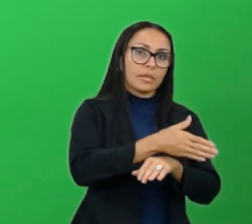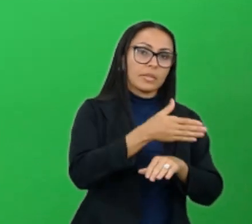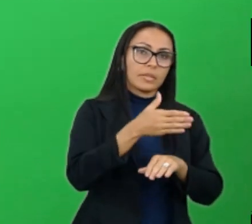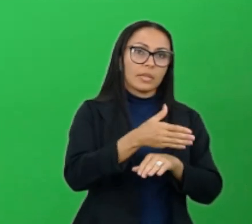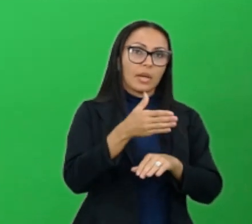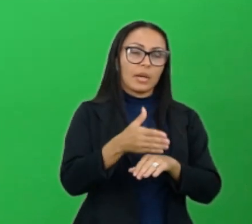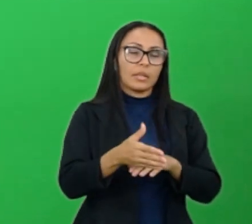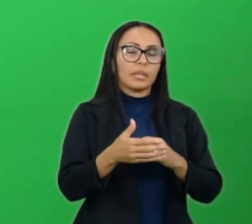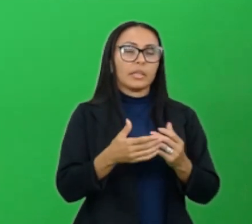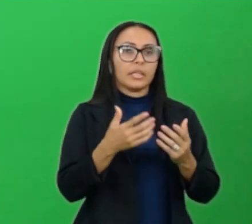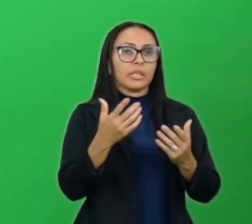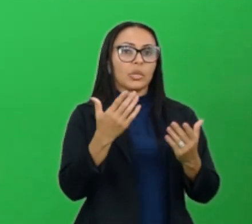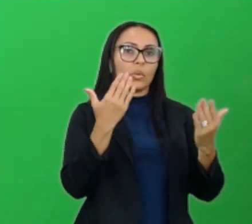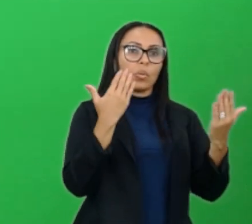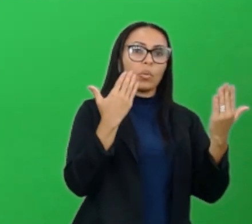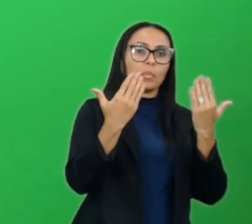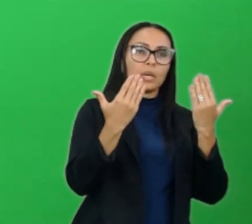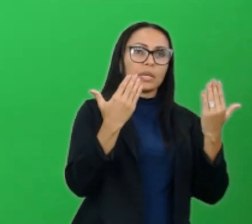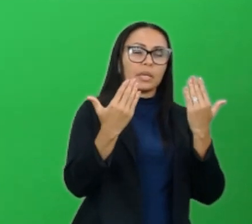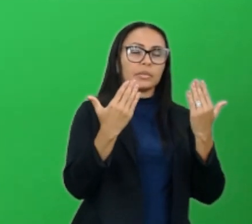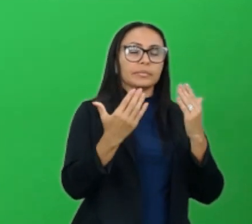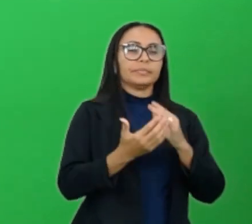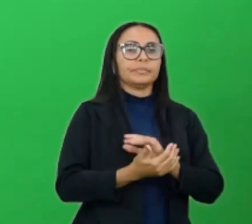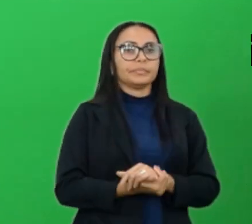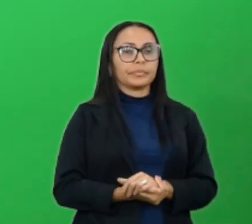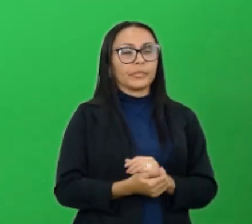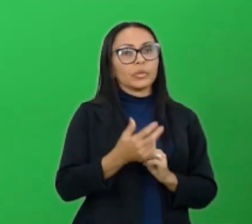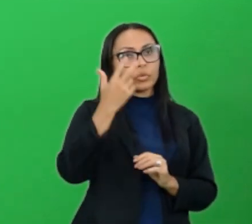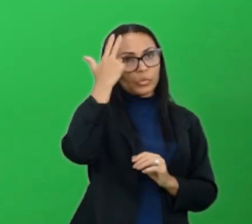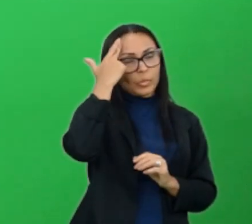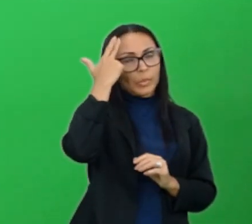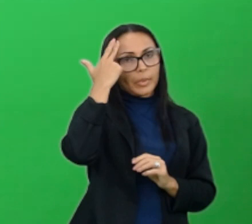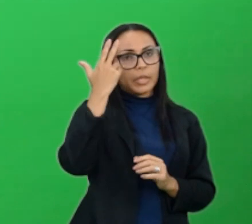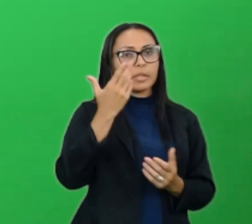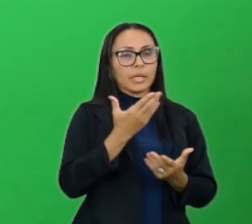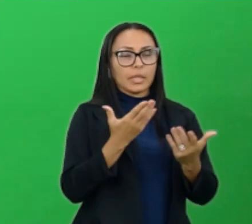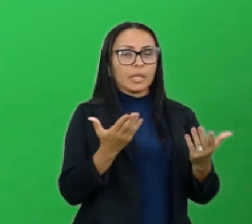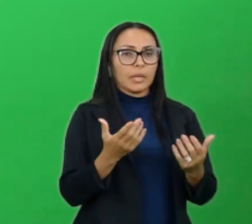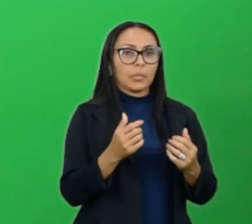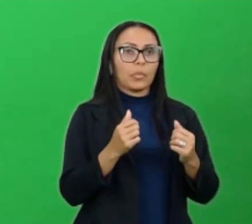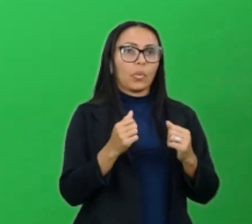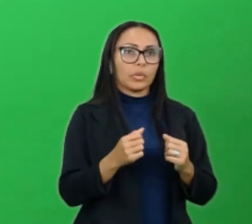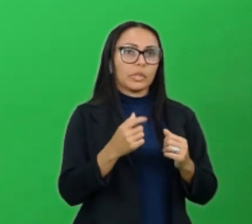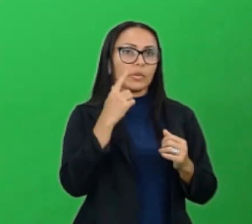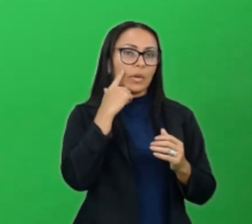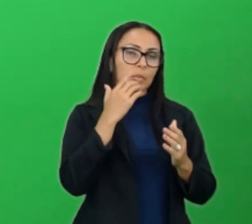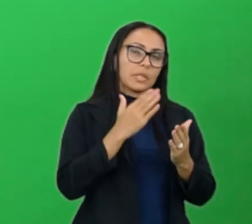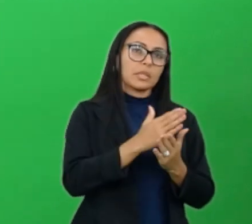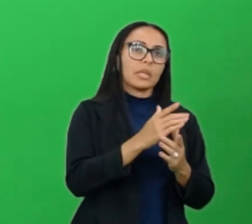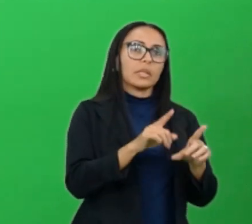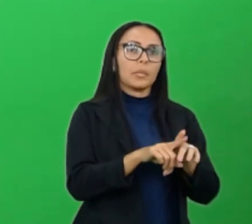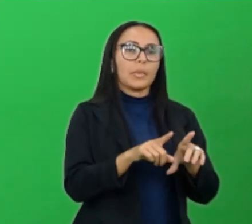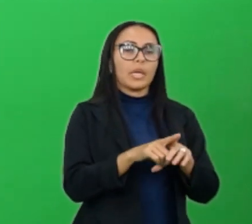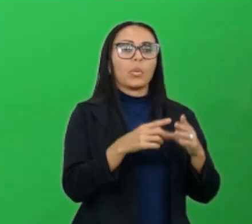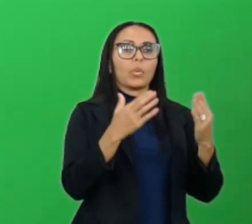comparável. Então, normalmente, um indicador ele deve viabilizar comparação com